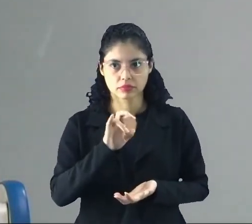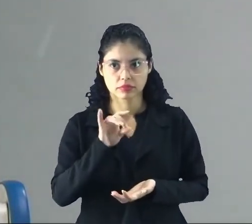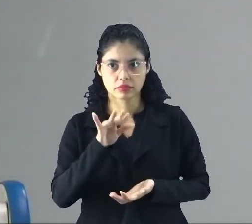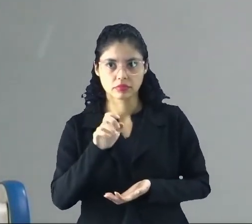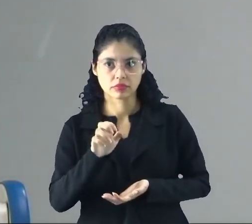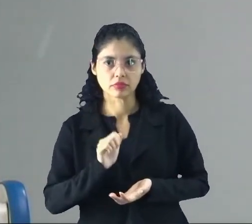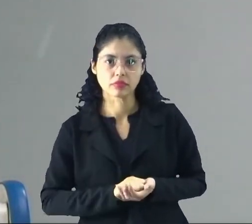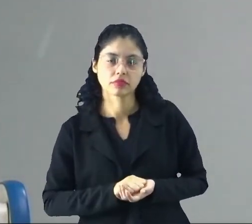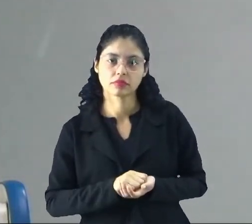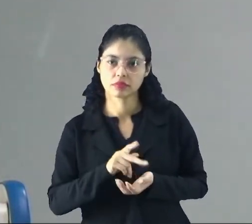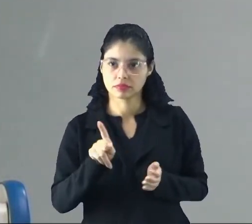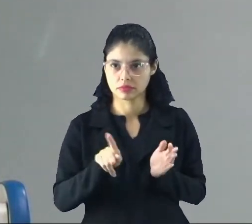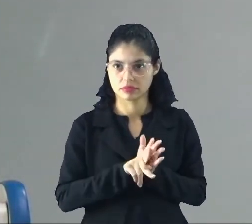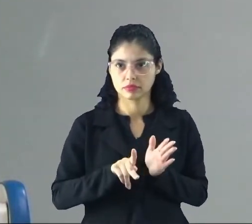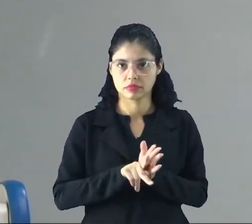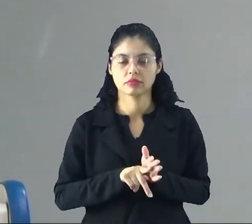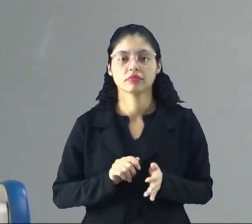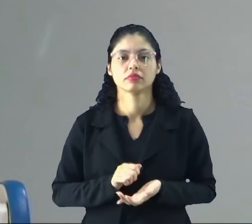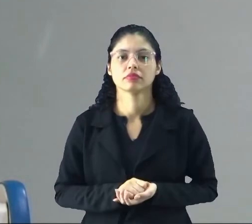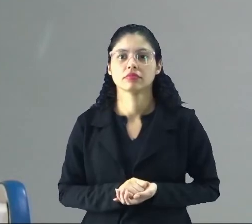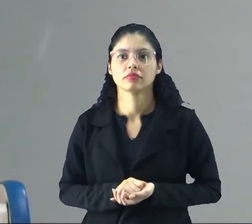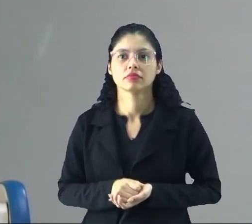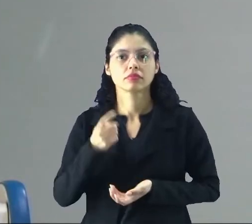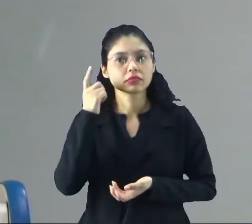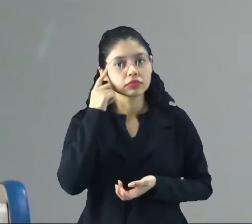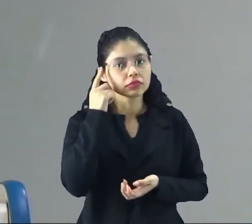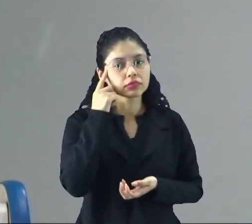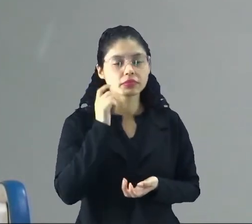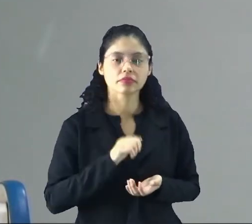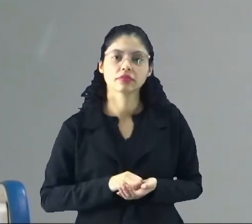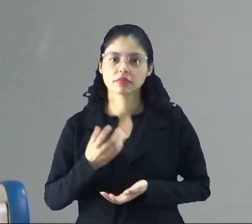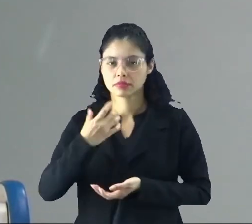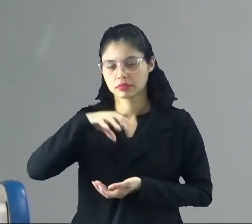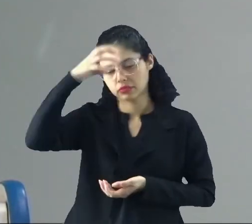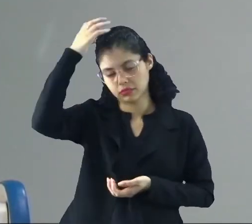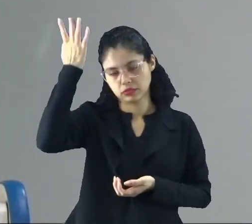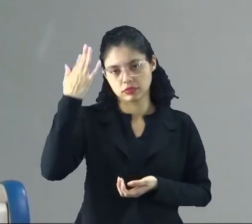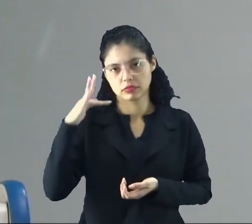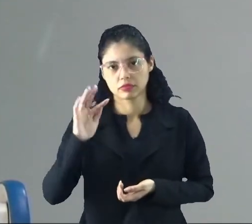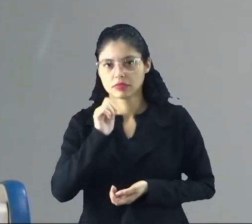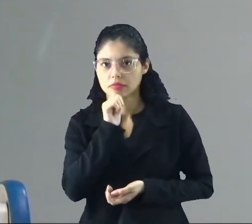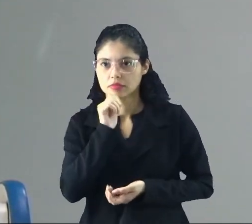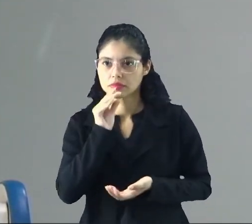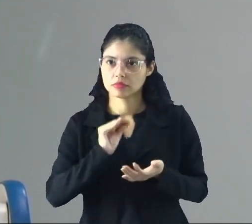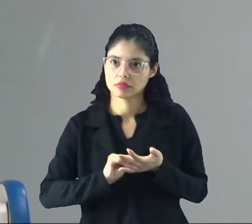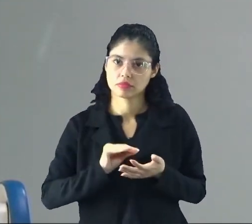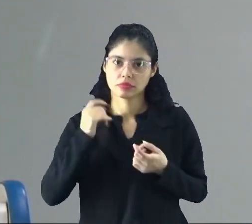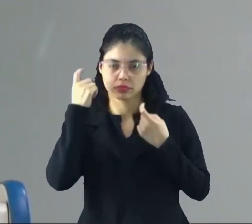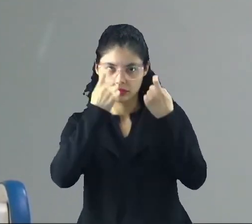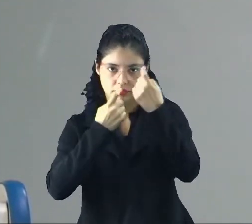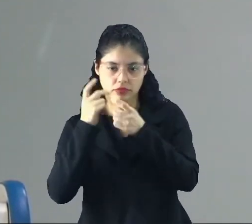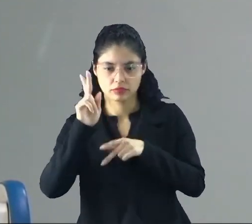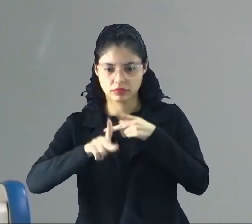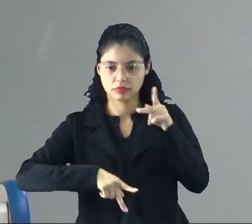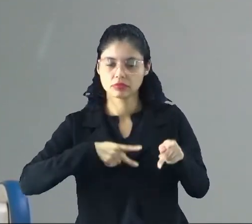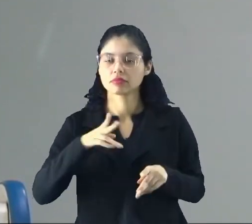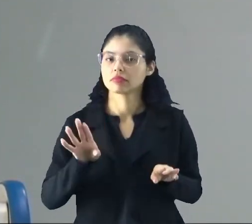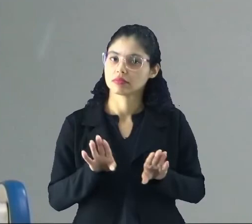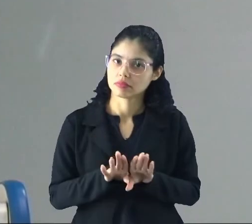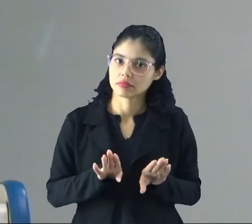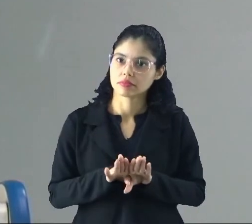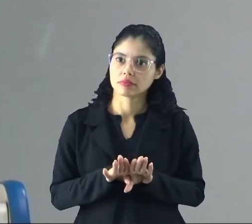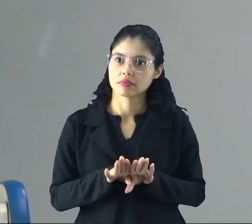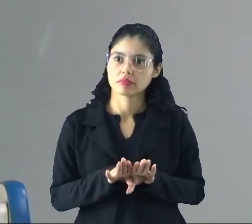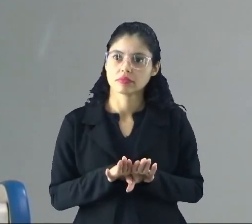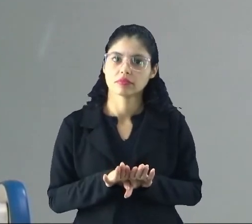a futilidade, né, do pensamento da coroa francesa. E a falta de preocupação com o povo, né, que estava ali